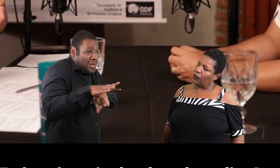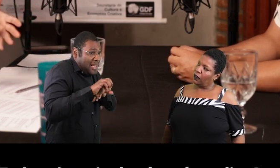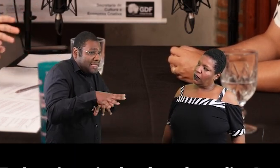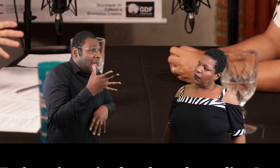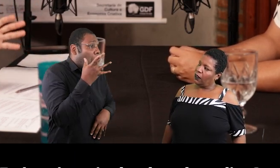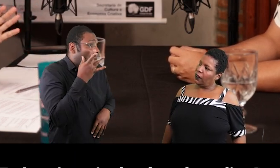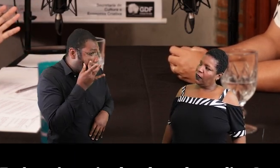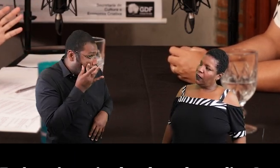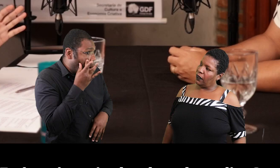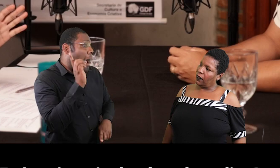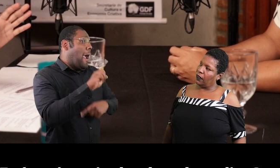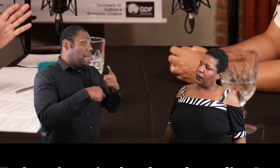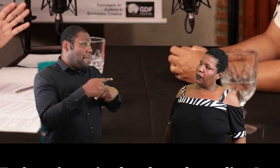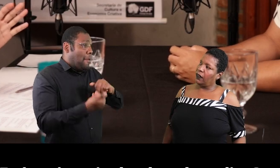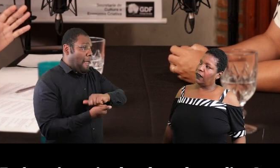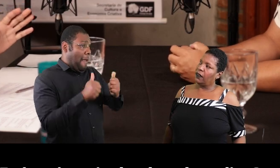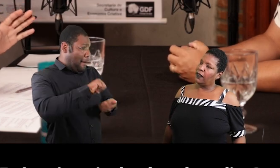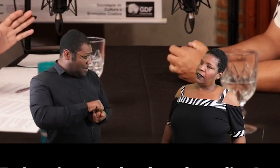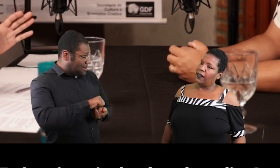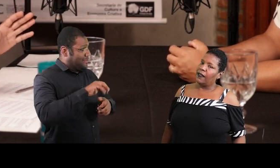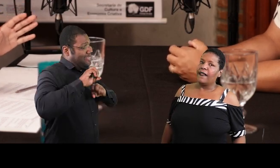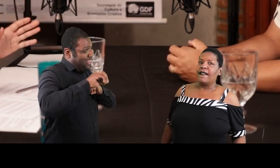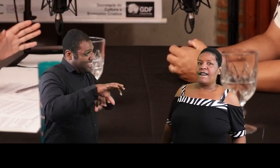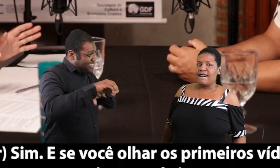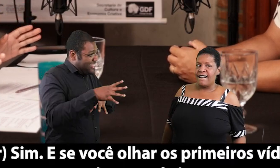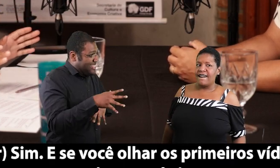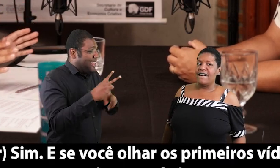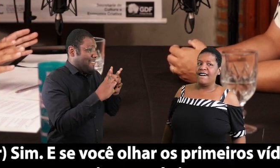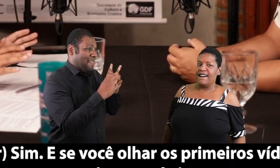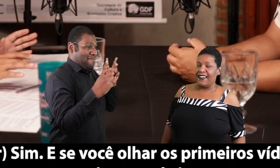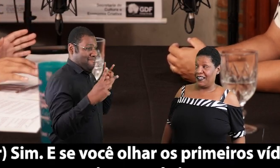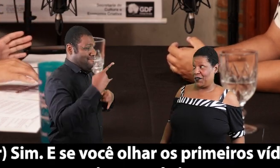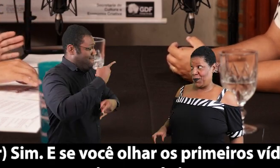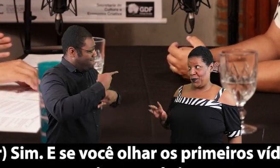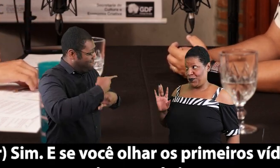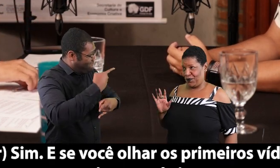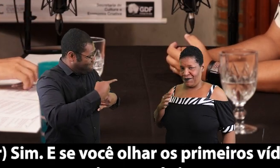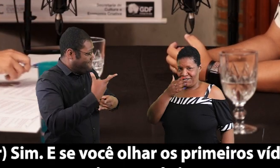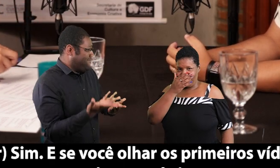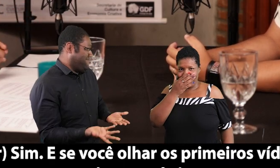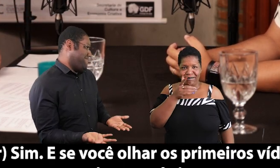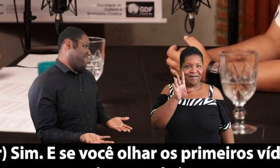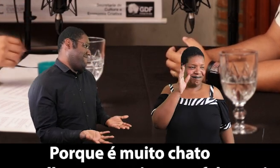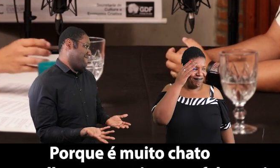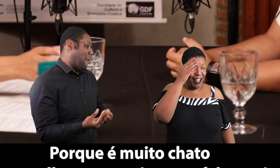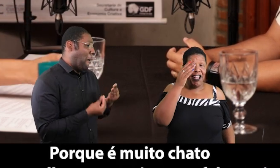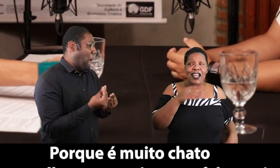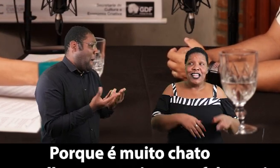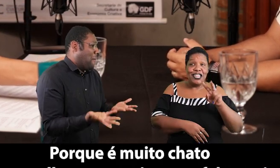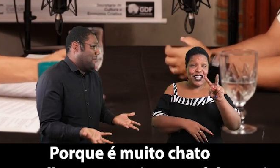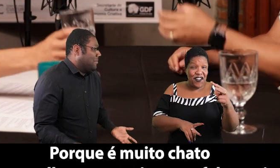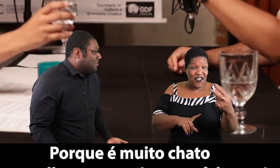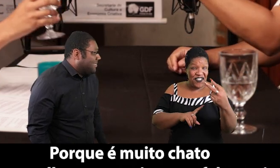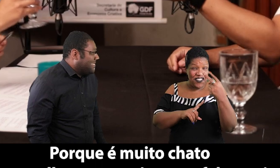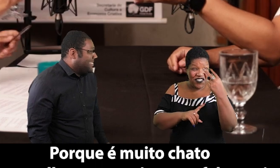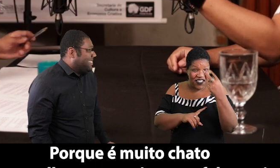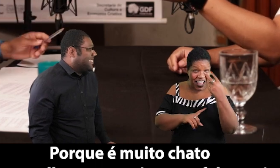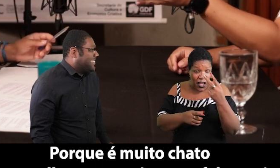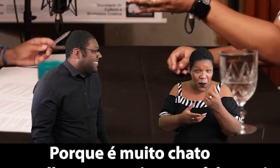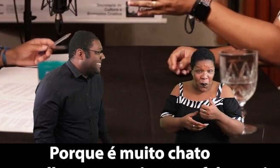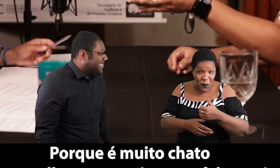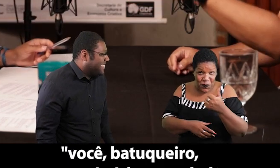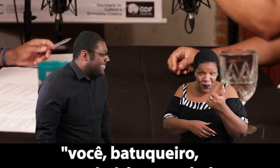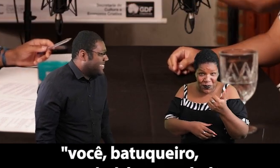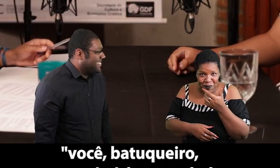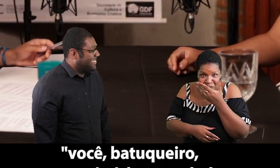você se viu dando aula online. Sim, né? e se você olhar os primeiros vídeos, você morre de rir. Porque é muito chato a gente olhar pra câmera e